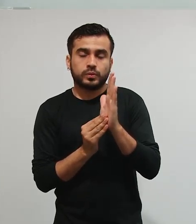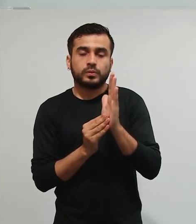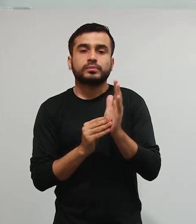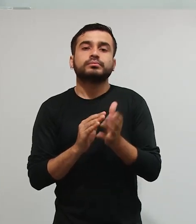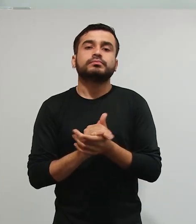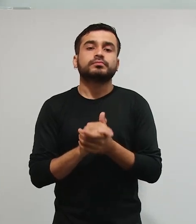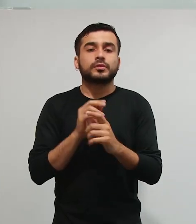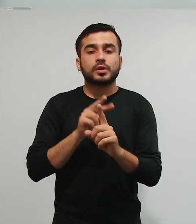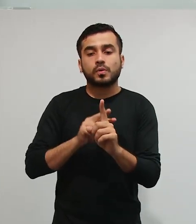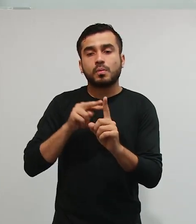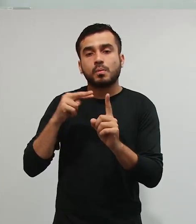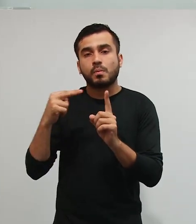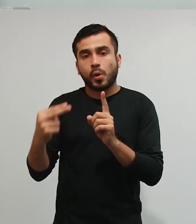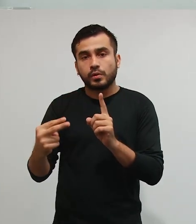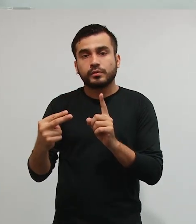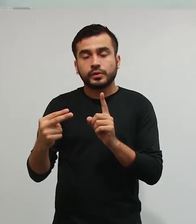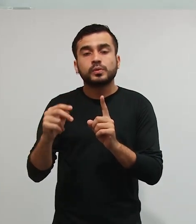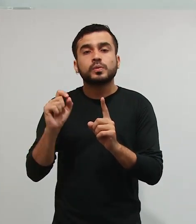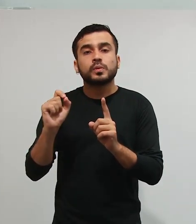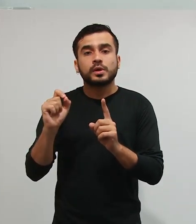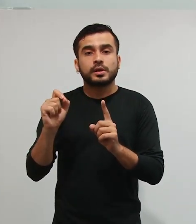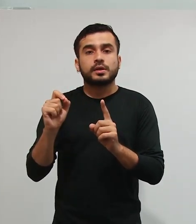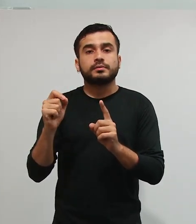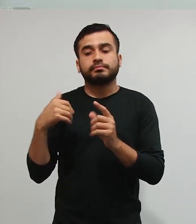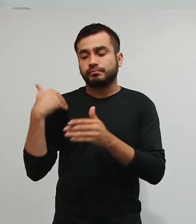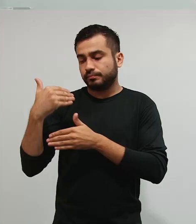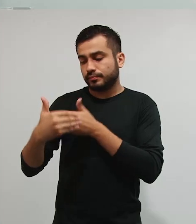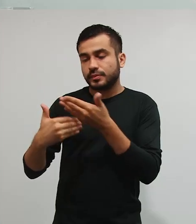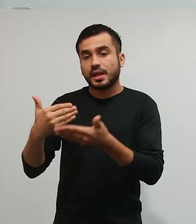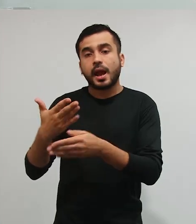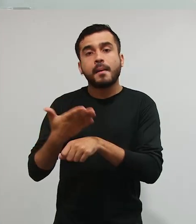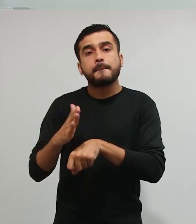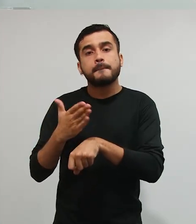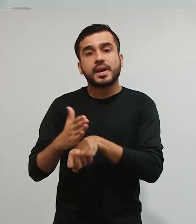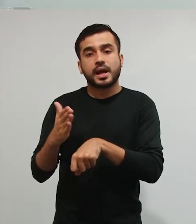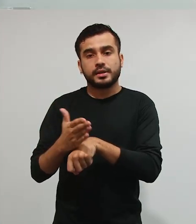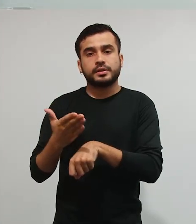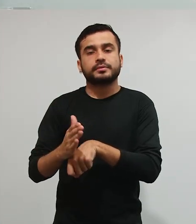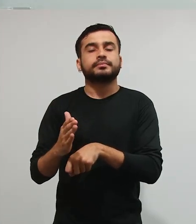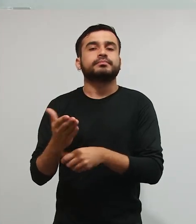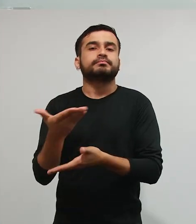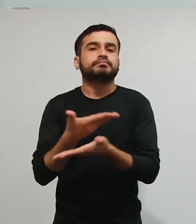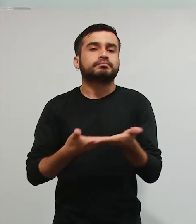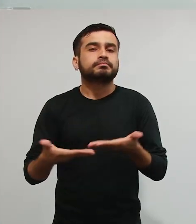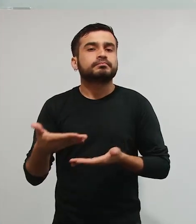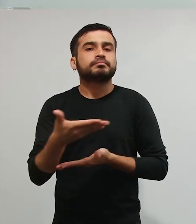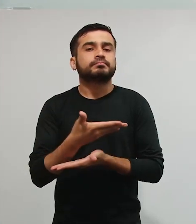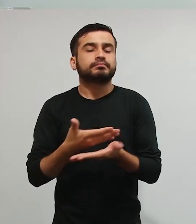sessão, né, do ponto de vista, claro, da jornada de práticas colaborativas.